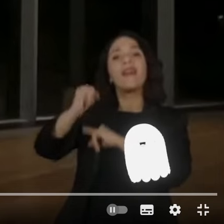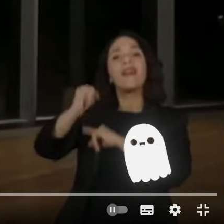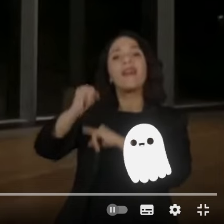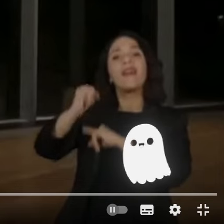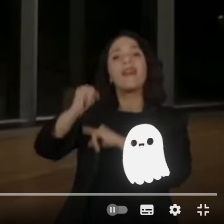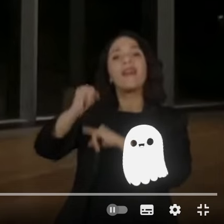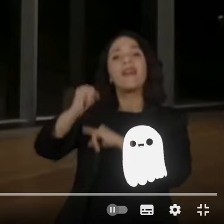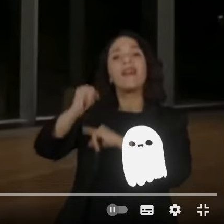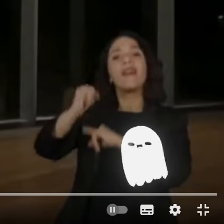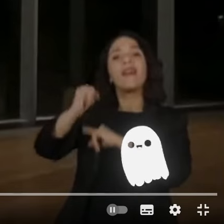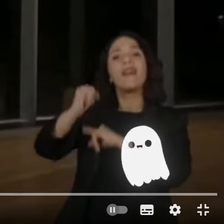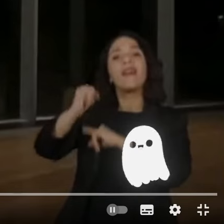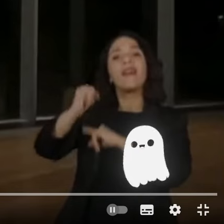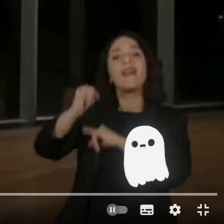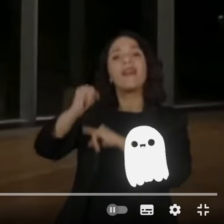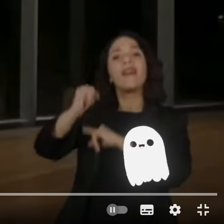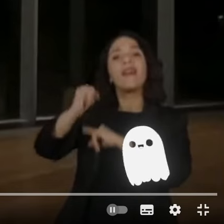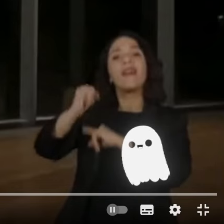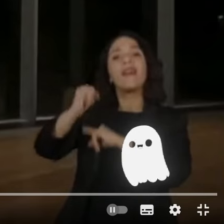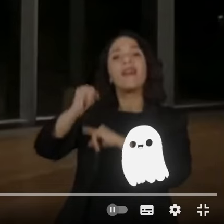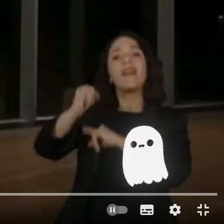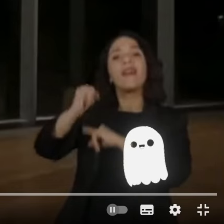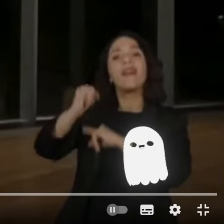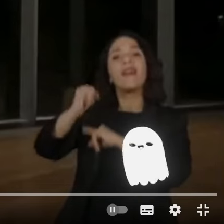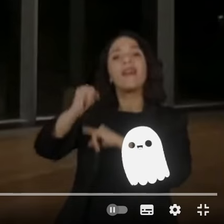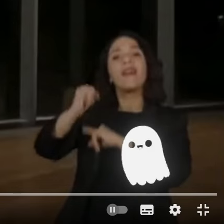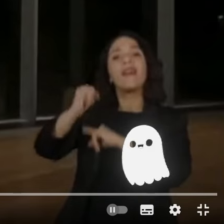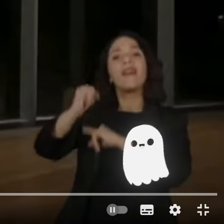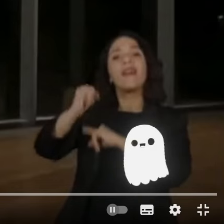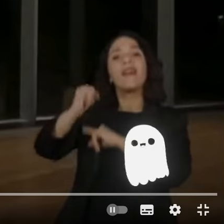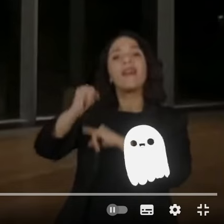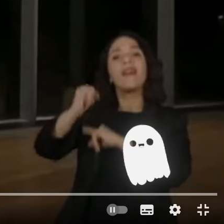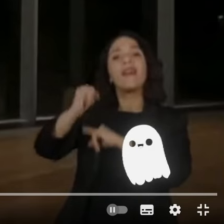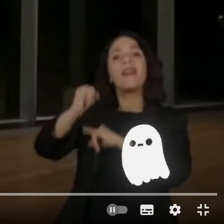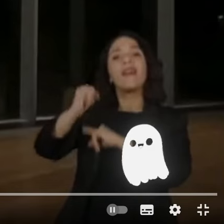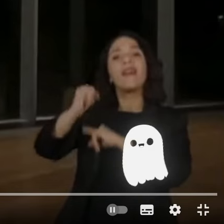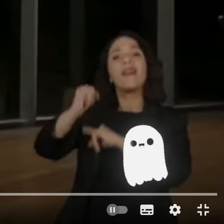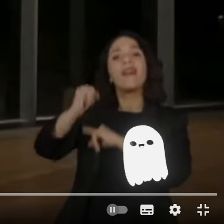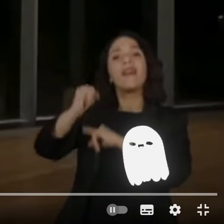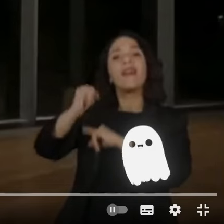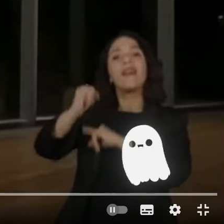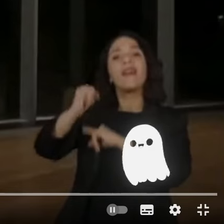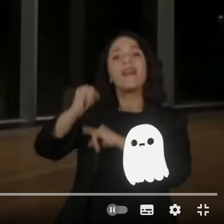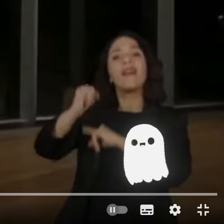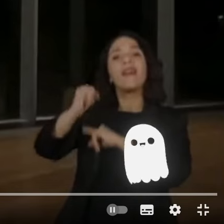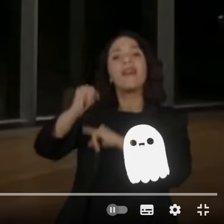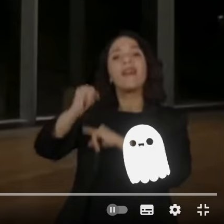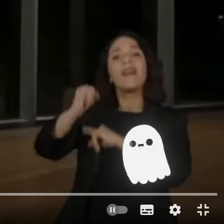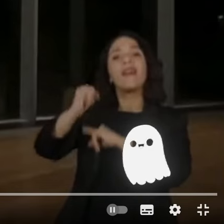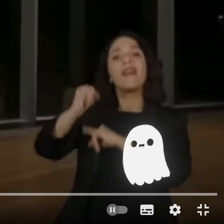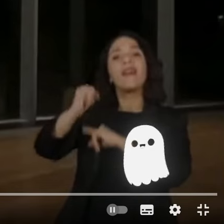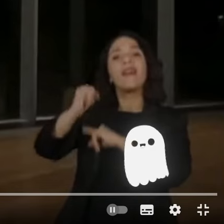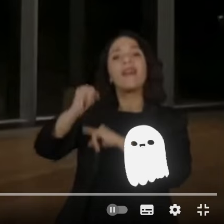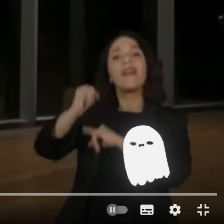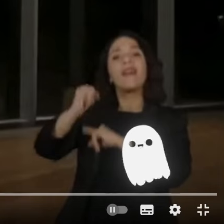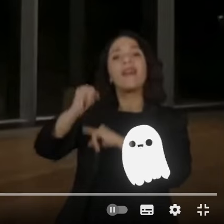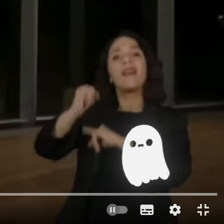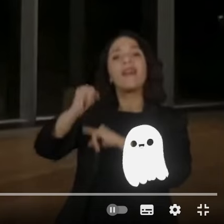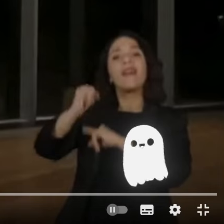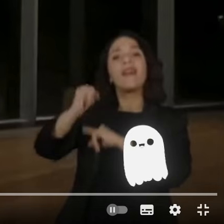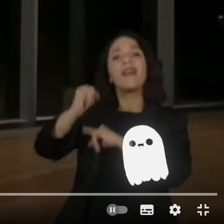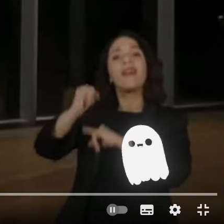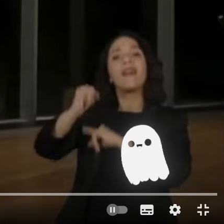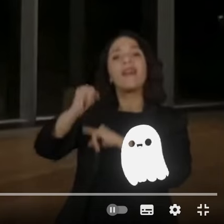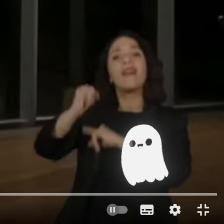coisa que aconteceu foi, era início da aula. Então o professor tava conversando com todo mundo, eu não tinha colocado o caderno em cima da mesa, o estojo, nem